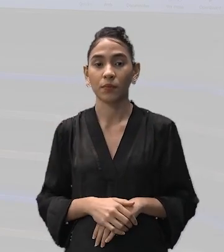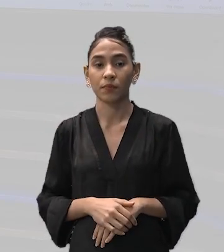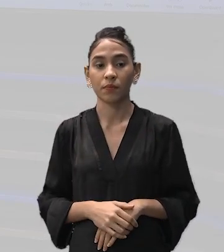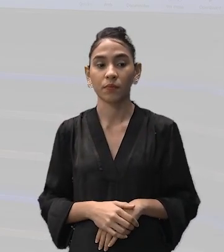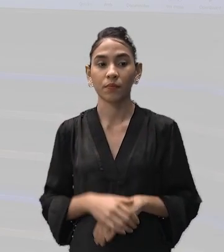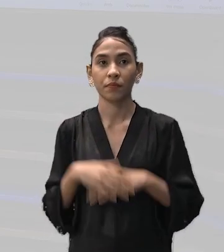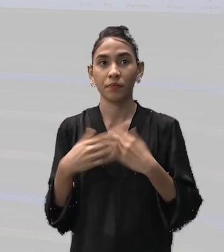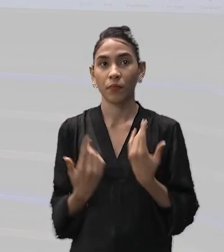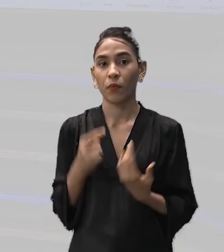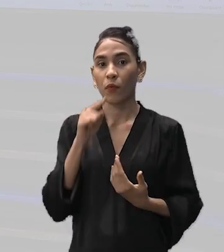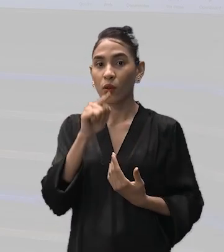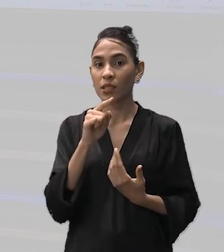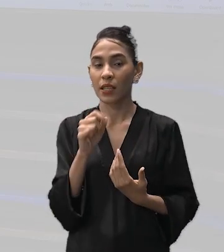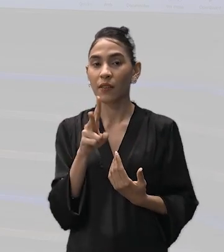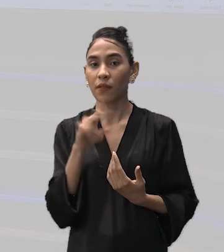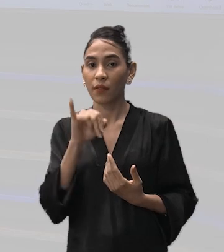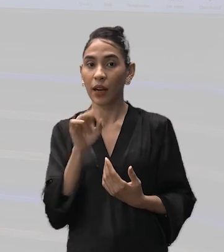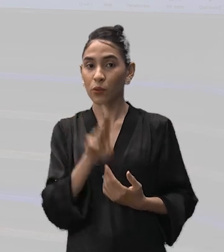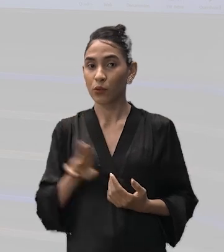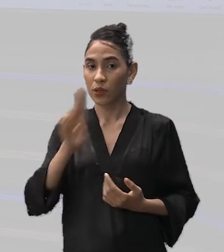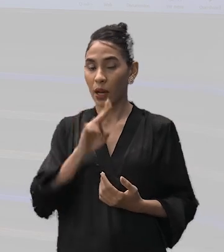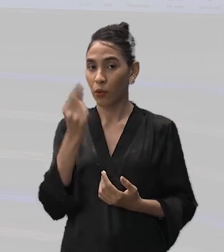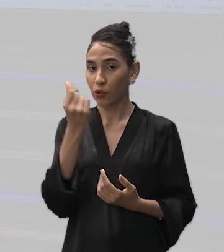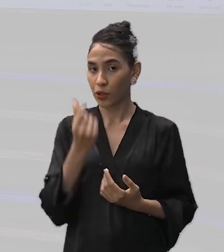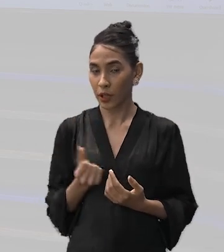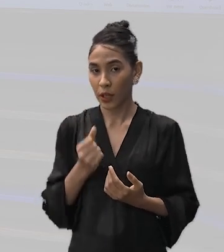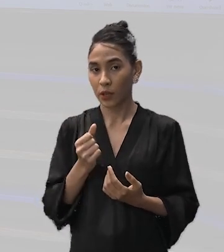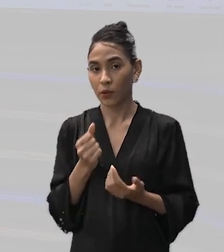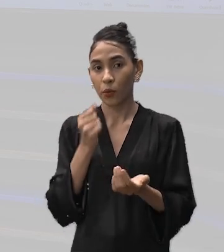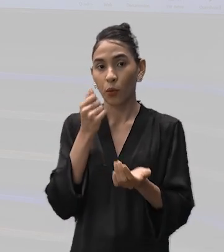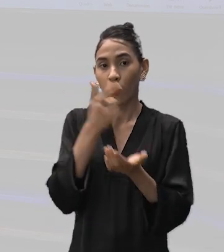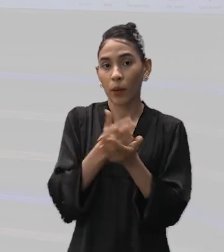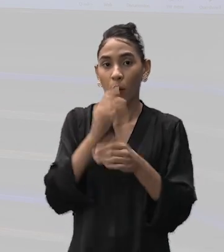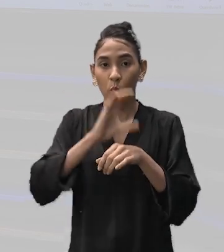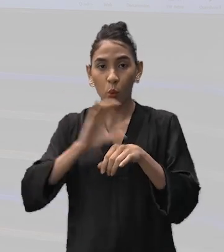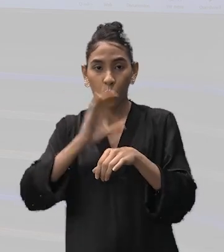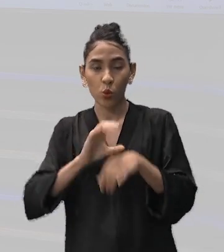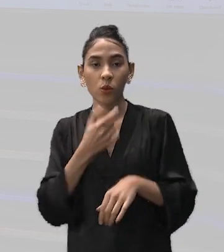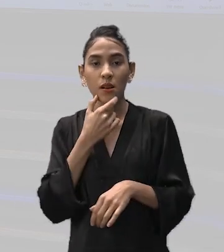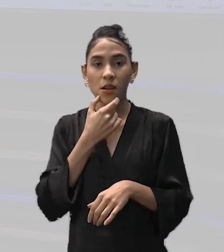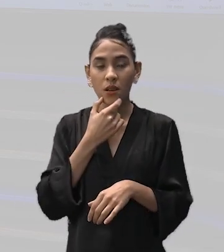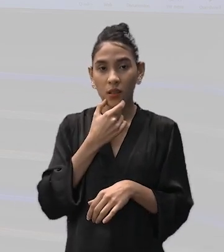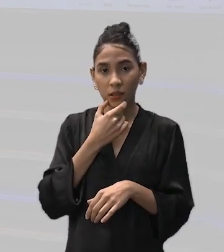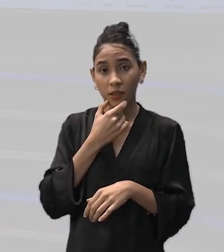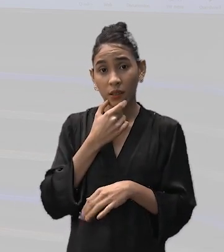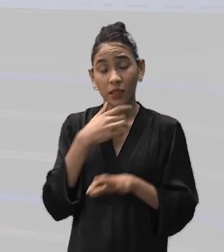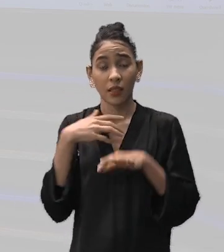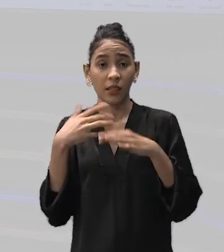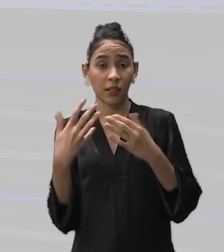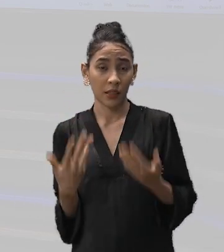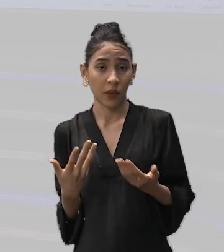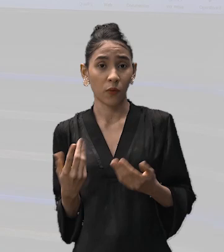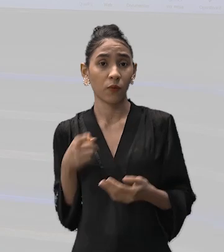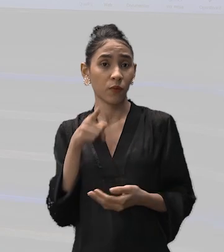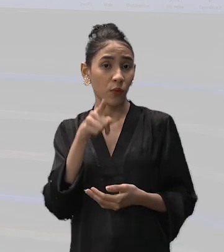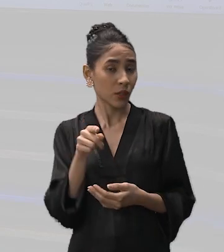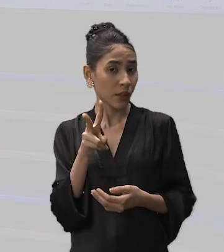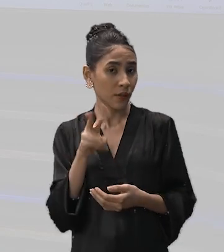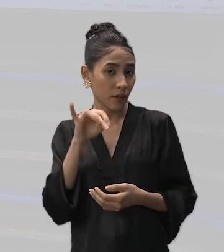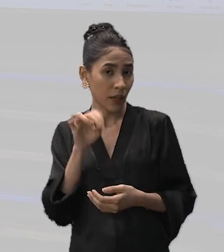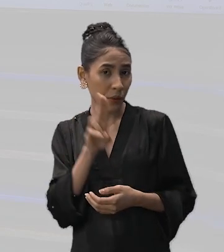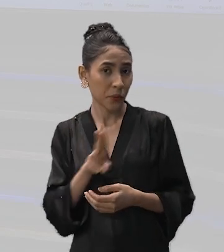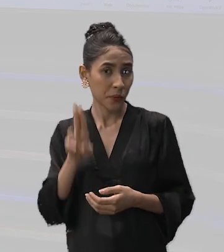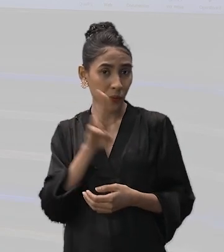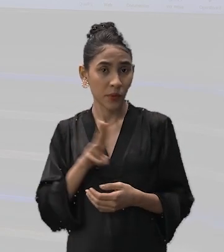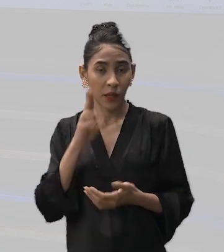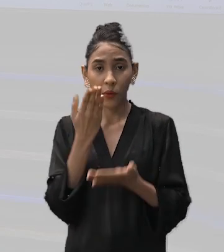Você, de repente, vai gastar o seu dinheiro, vai fazer uma compra de um curso de inglês. Não necessariamente você vai